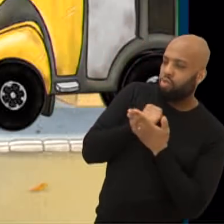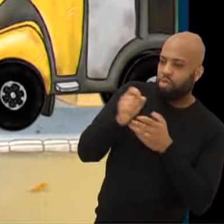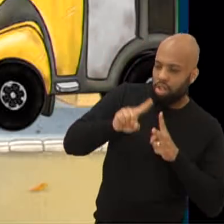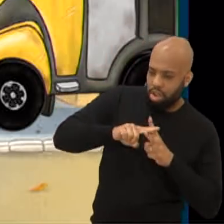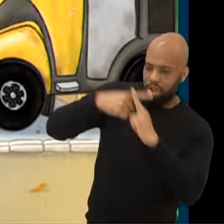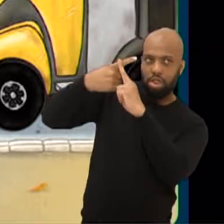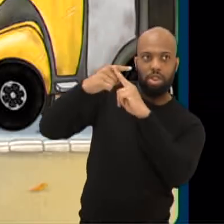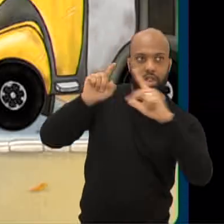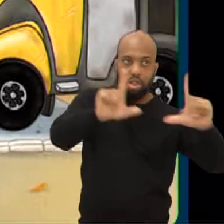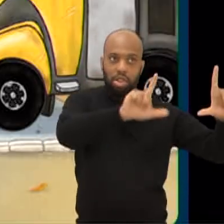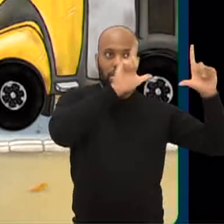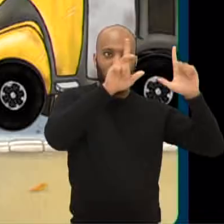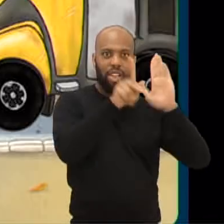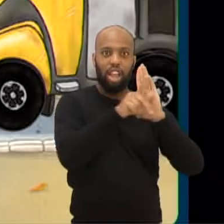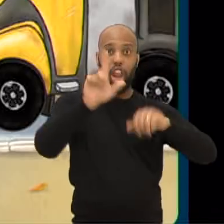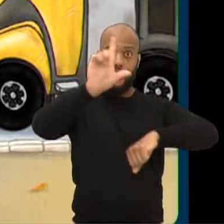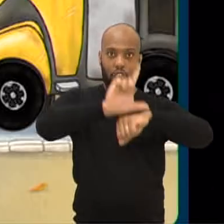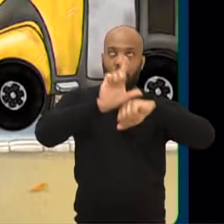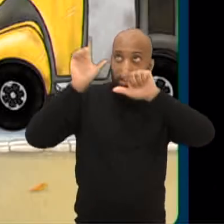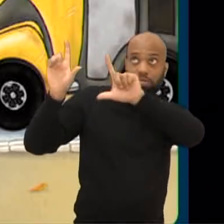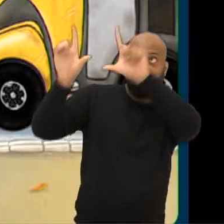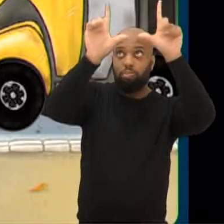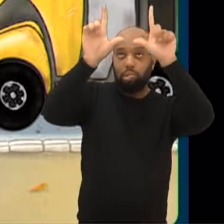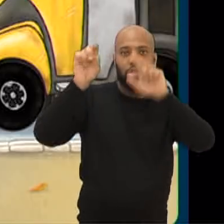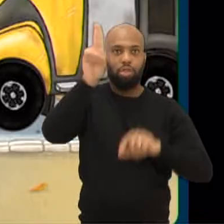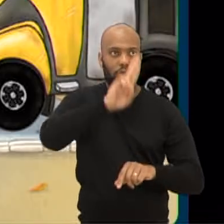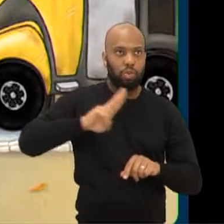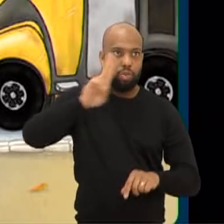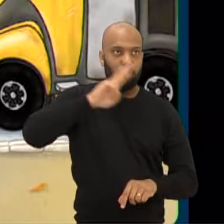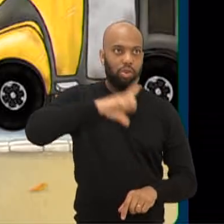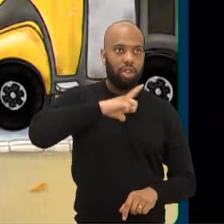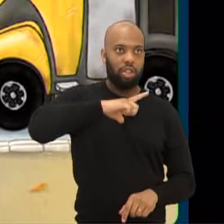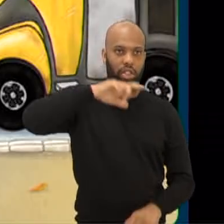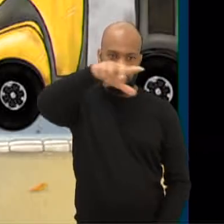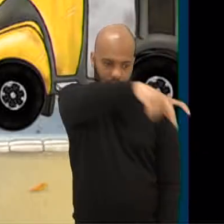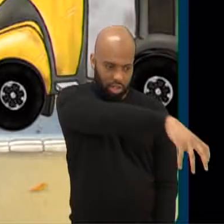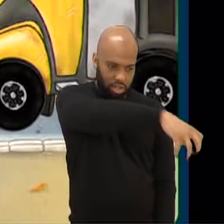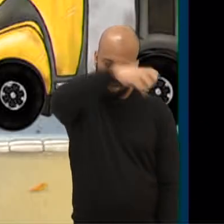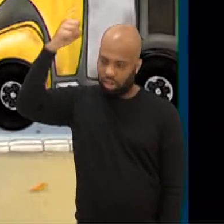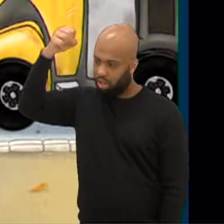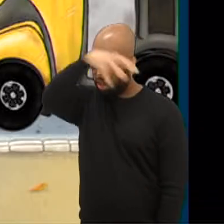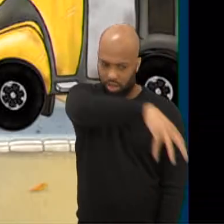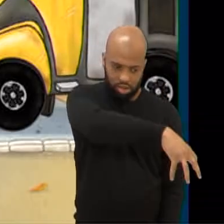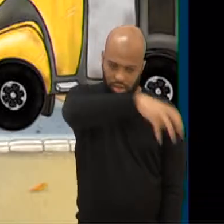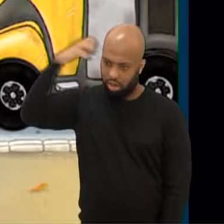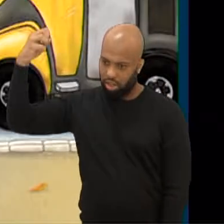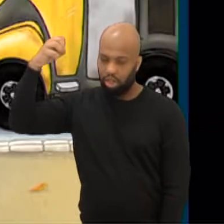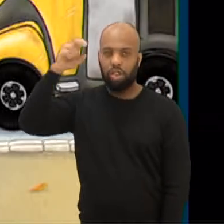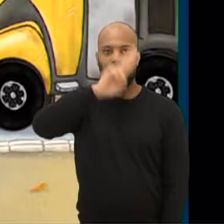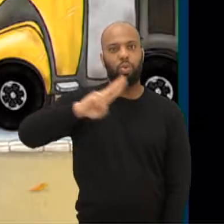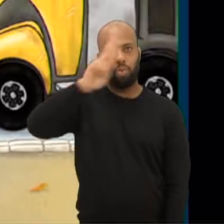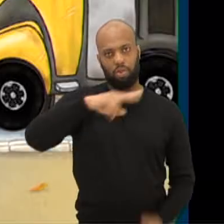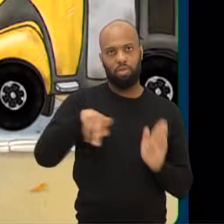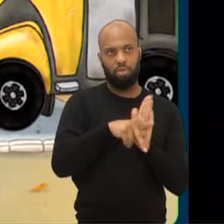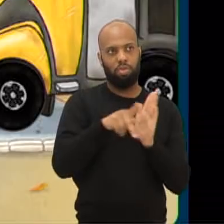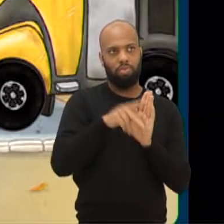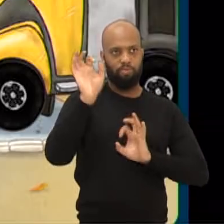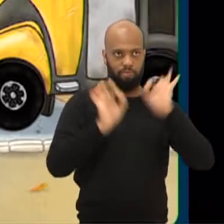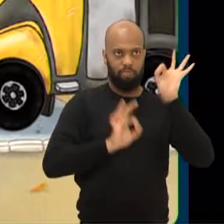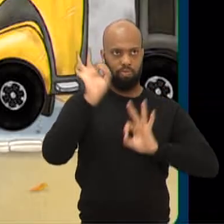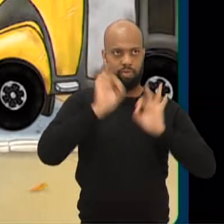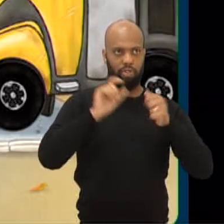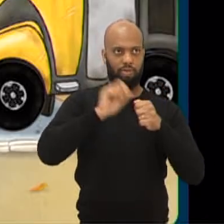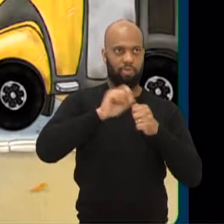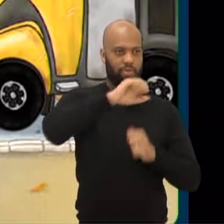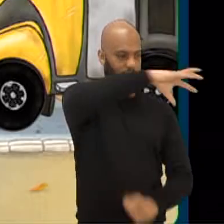placa acima da minha loja. Use o guindaste para pegar as peças e colocá-las de volta no lugar. Colocar a placa